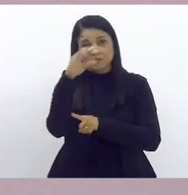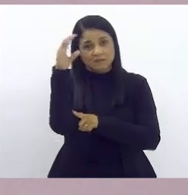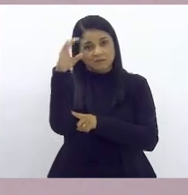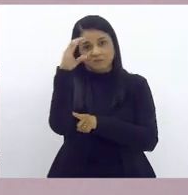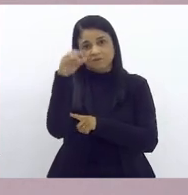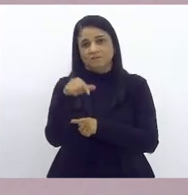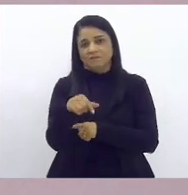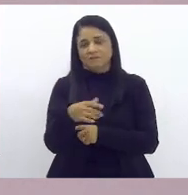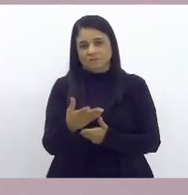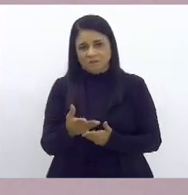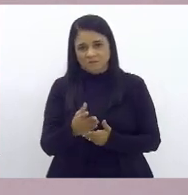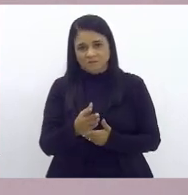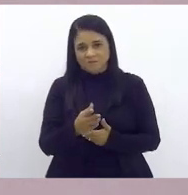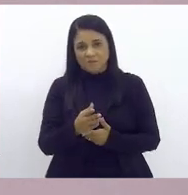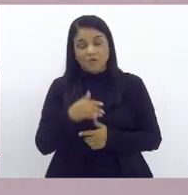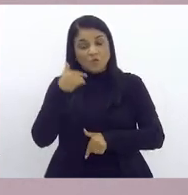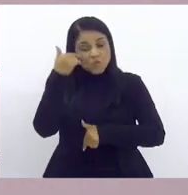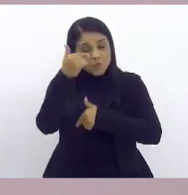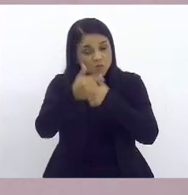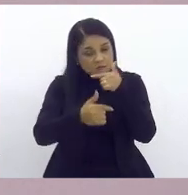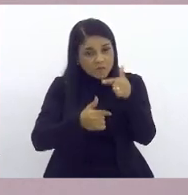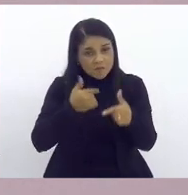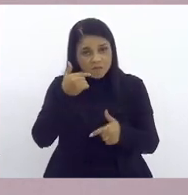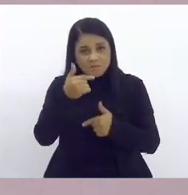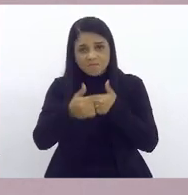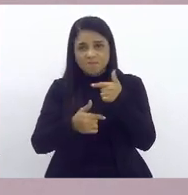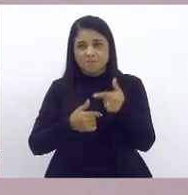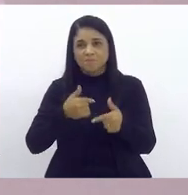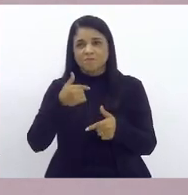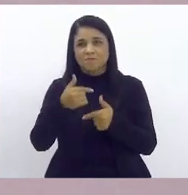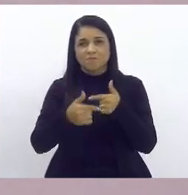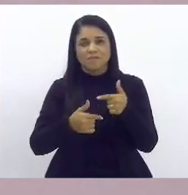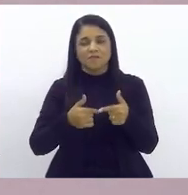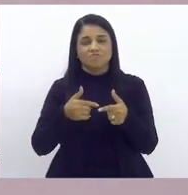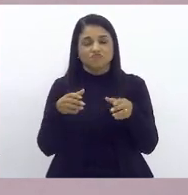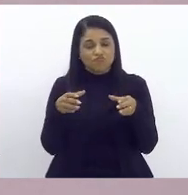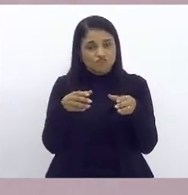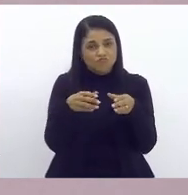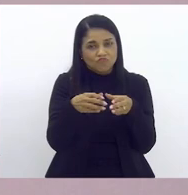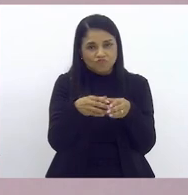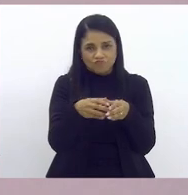E quanto o trabalho de uma categoria